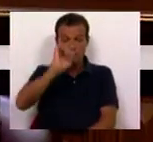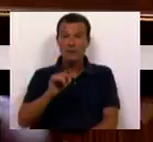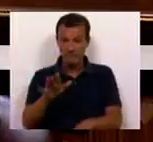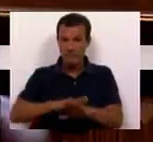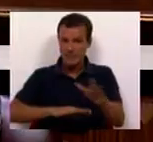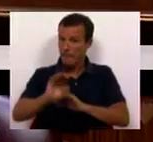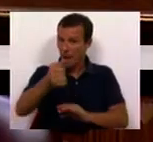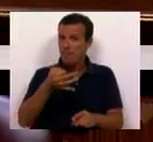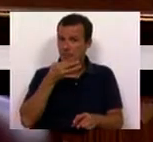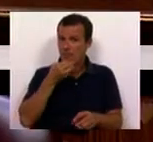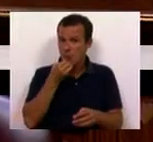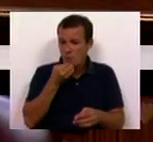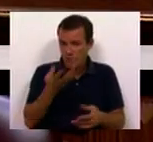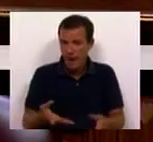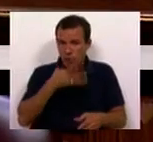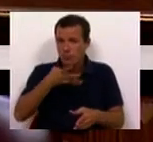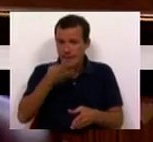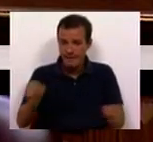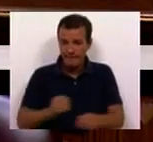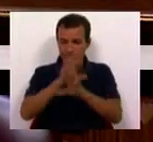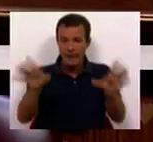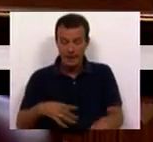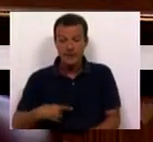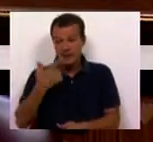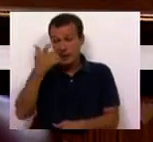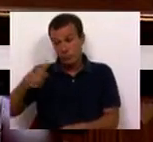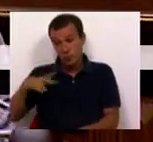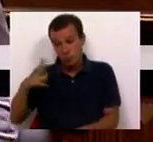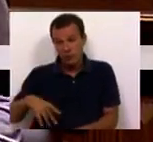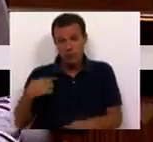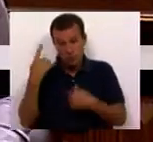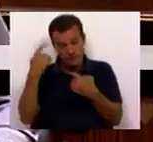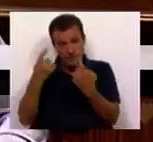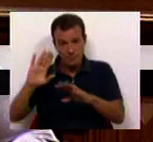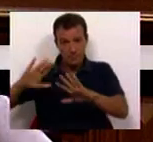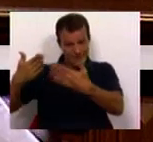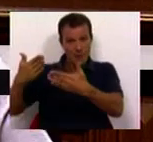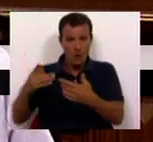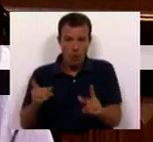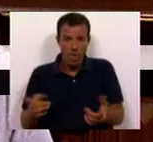fizesse, assim como os portugueses, evidentemente, que é nesses que nós pensamos primeiro. Muito obrigada.